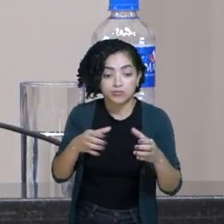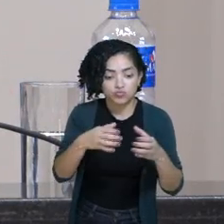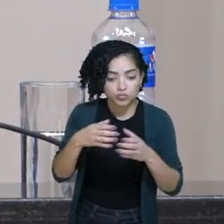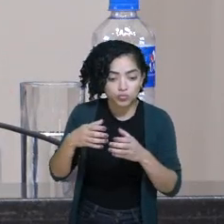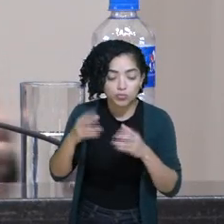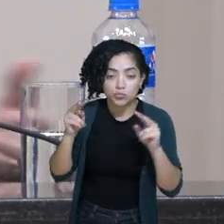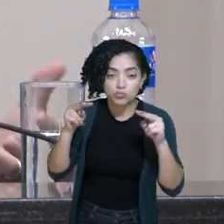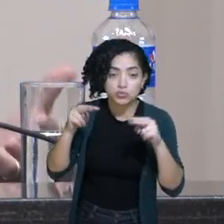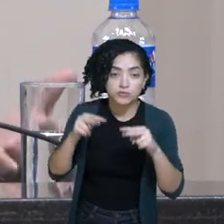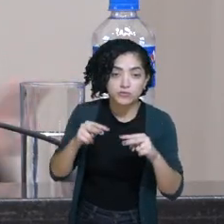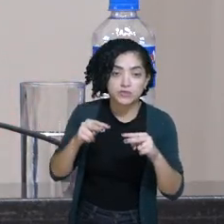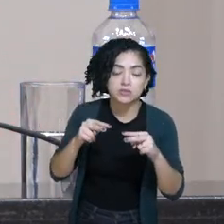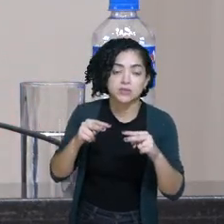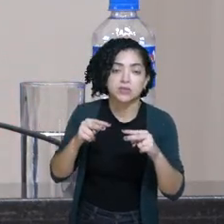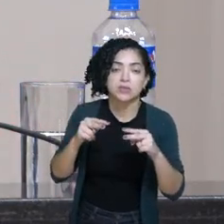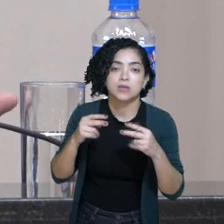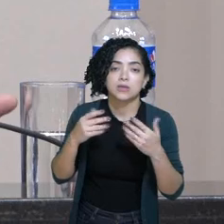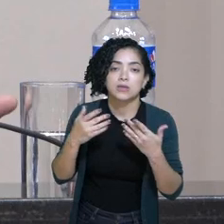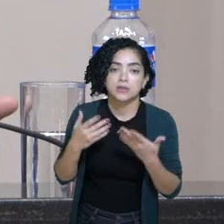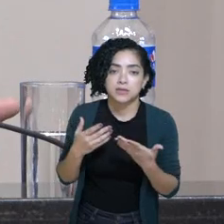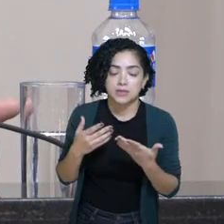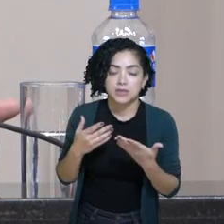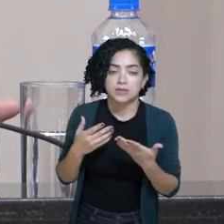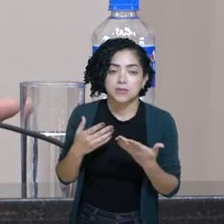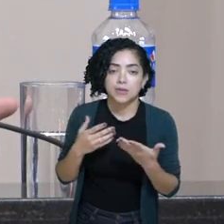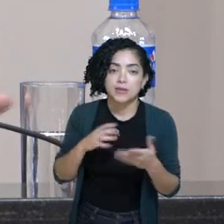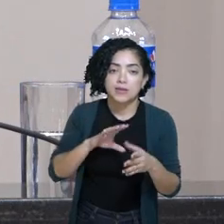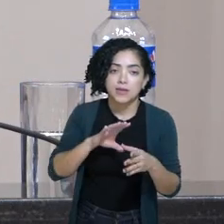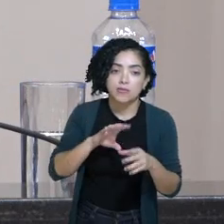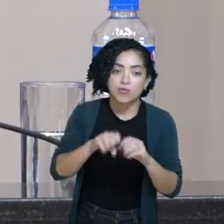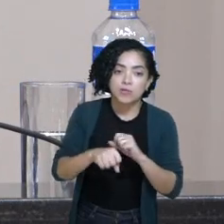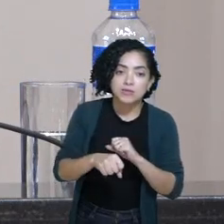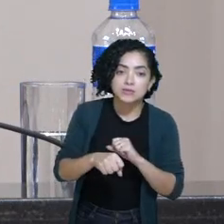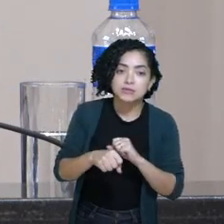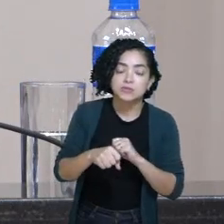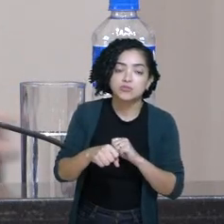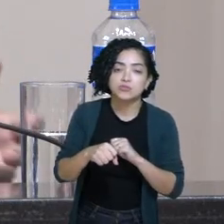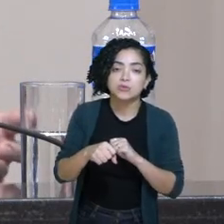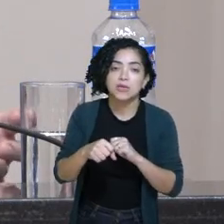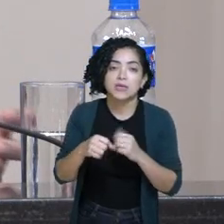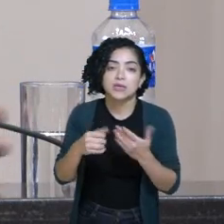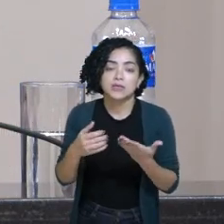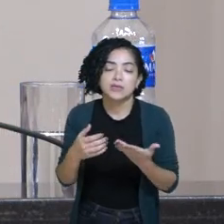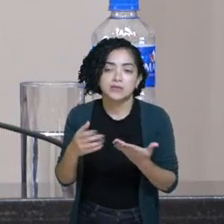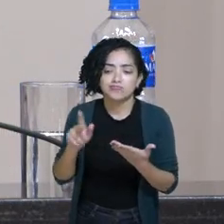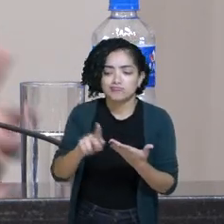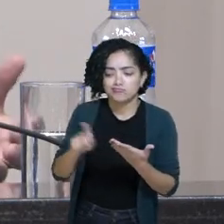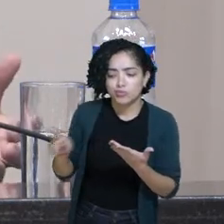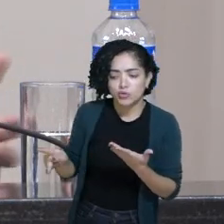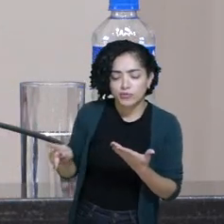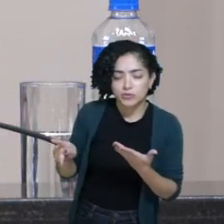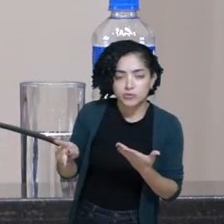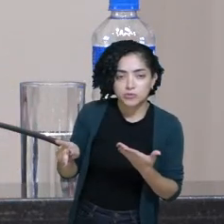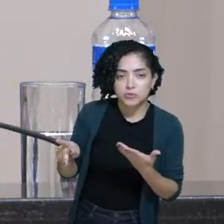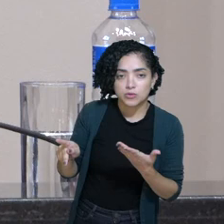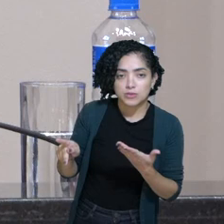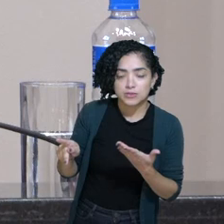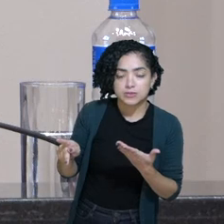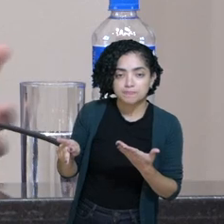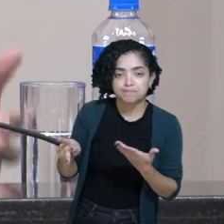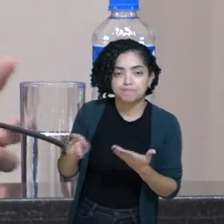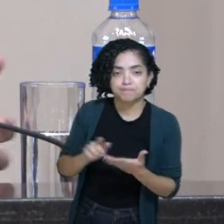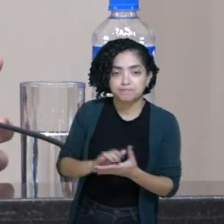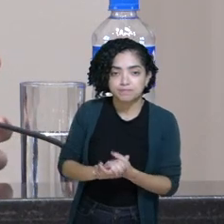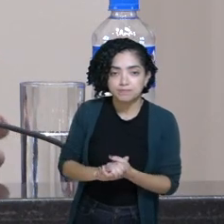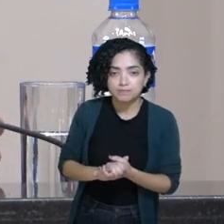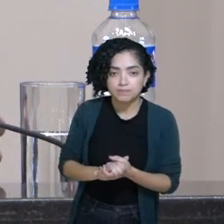né a formação científica né não é aceitável né que professores eh eh eh